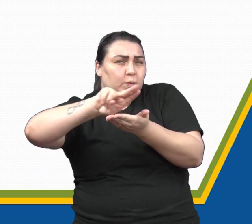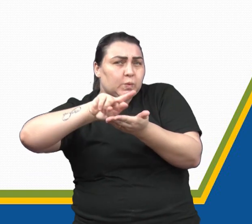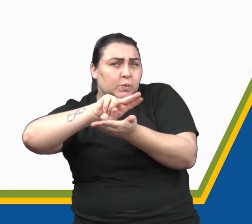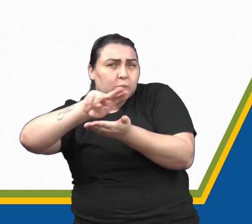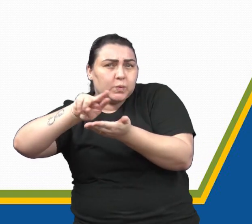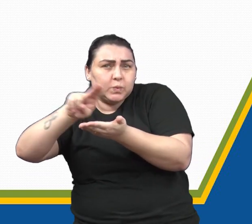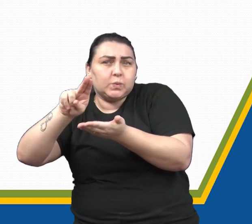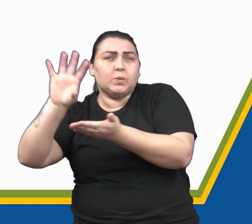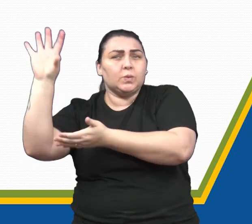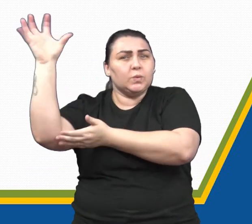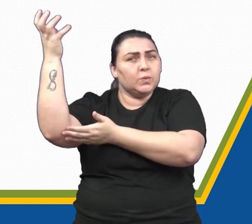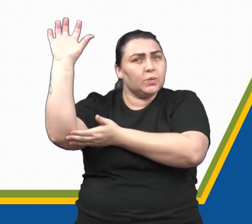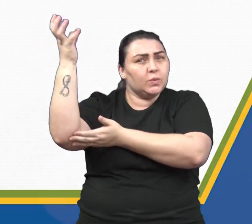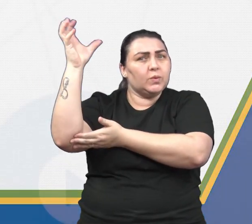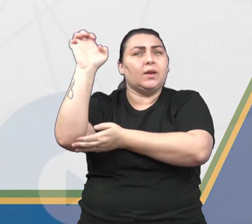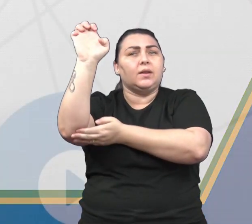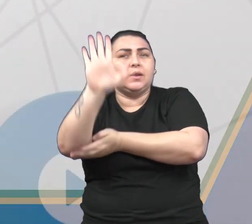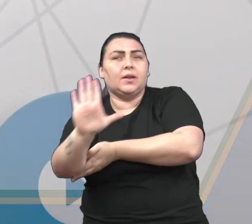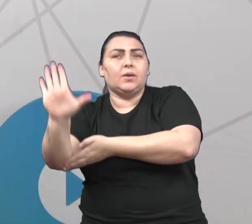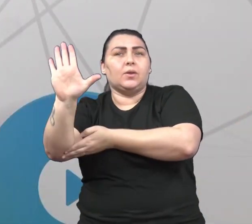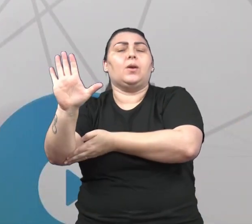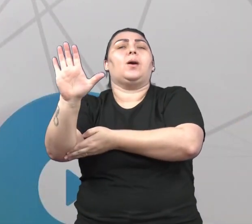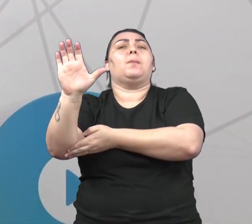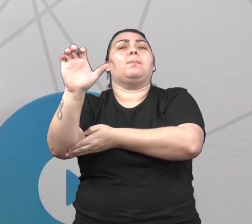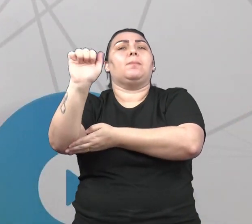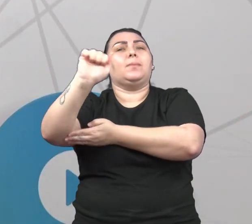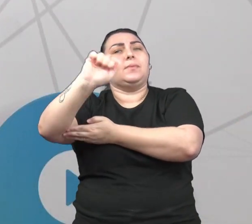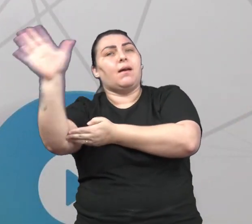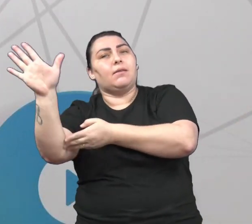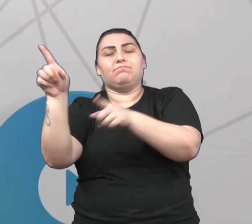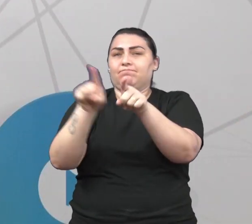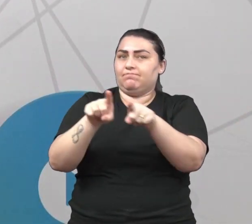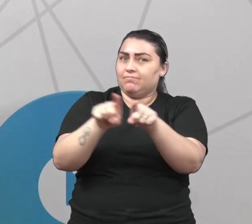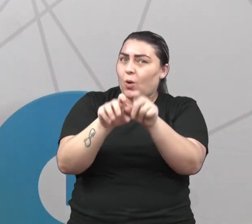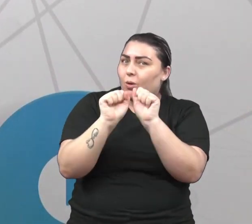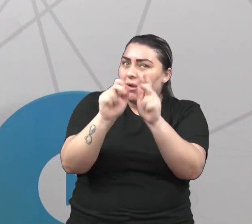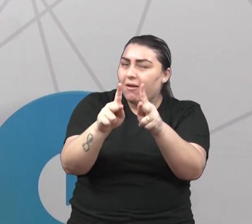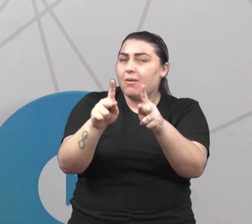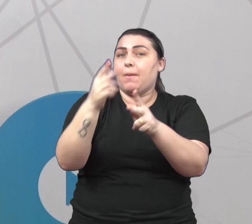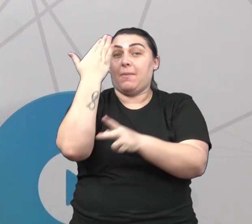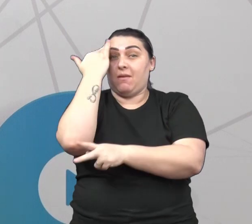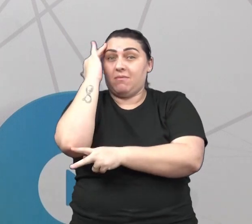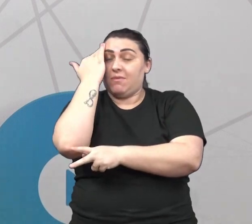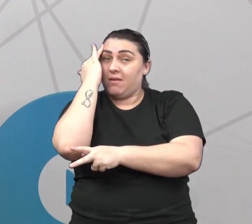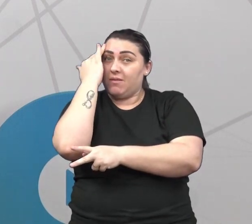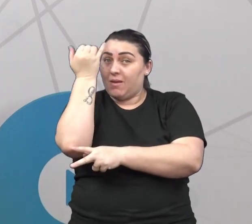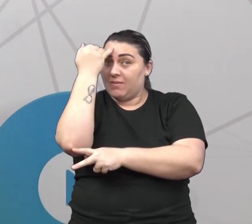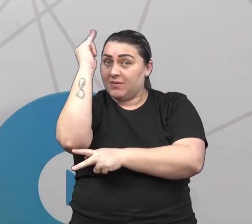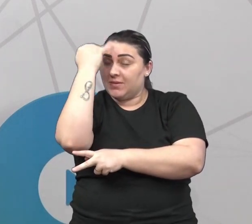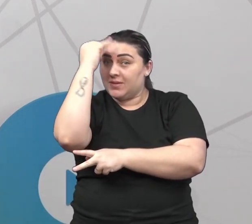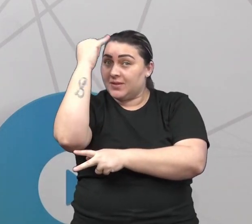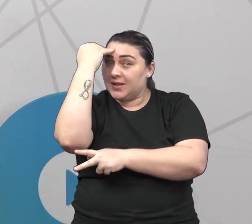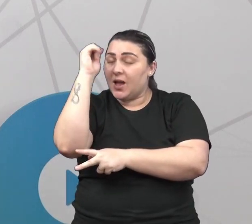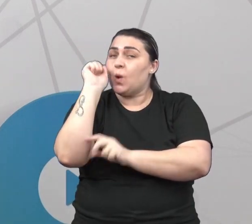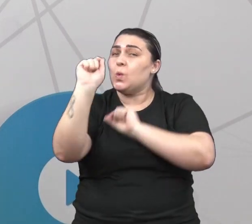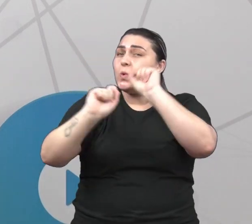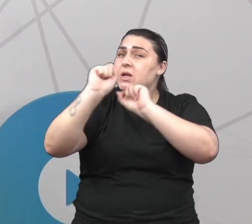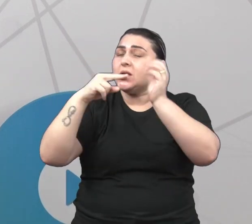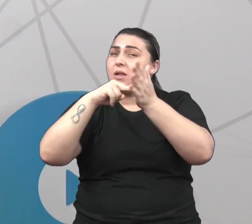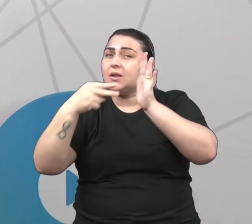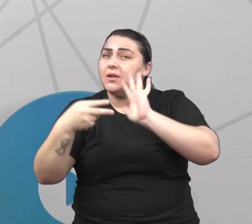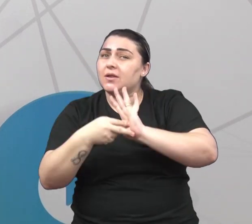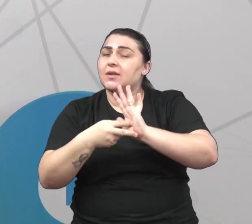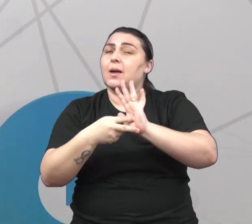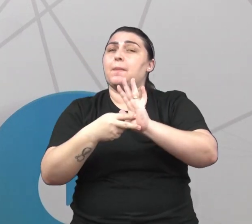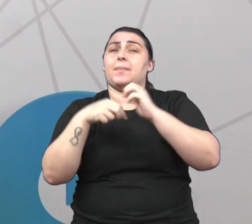domínios morfoclimáticos da Europa e da Ásia, ok? Então vamos lá. Para entendermos essa ideia de domínios morfoclimáticos,